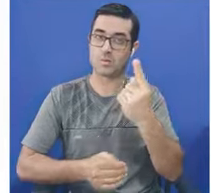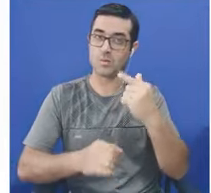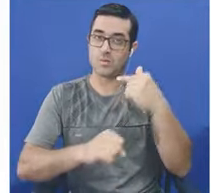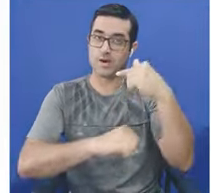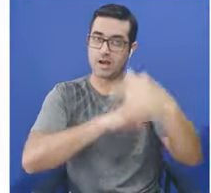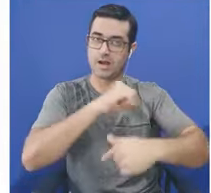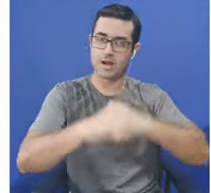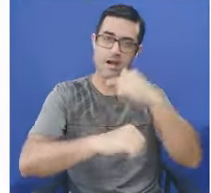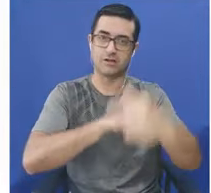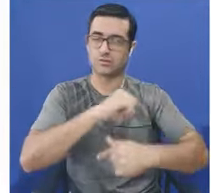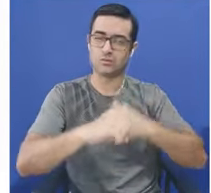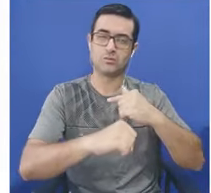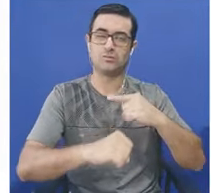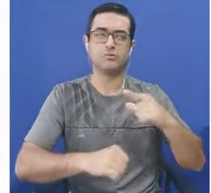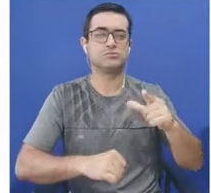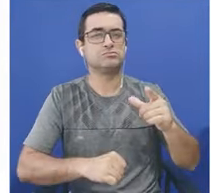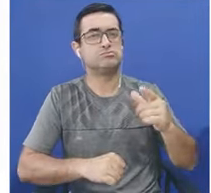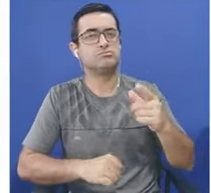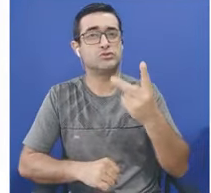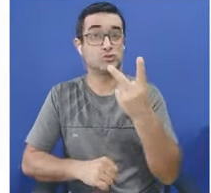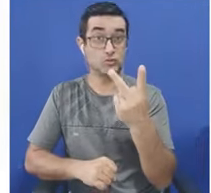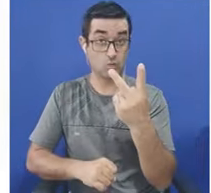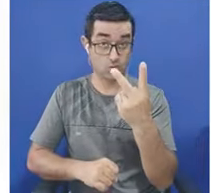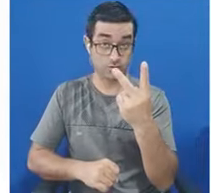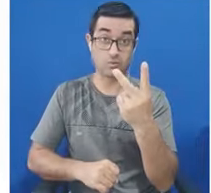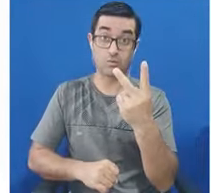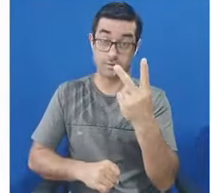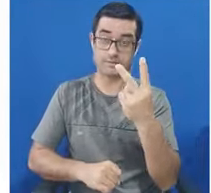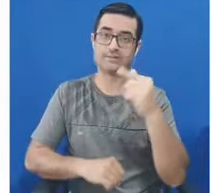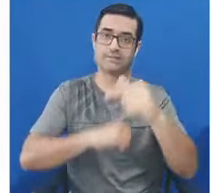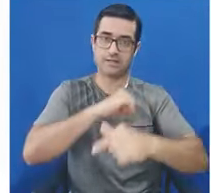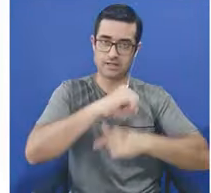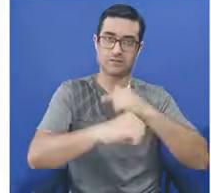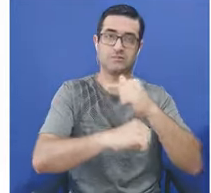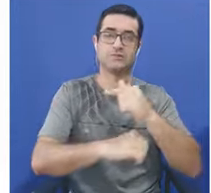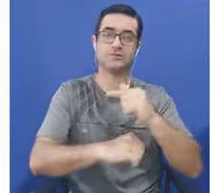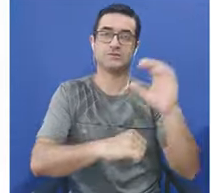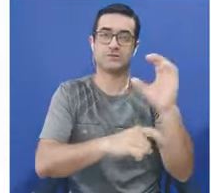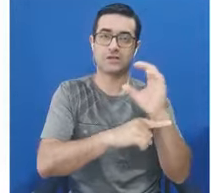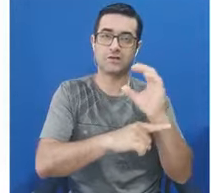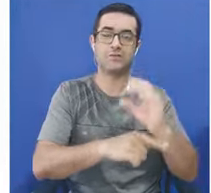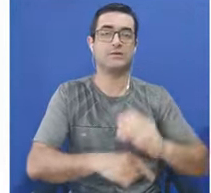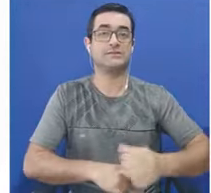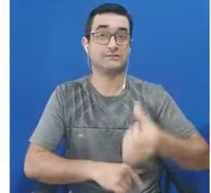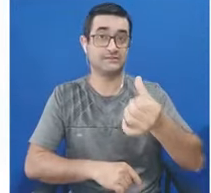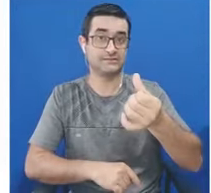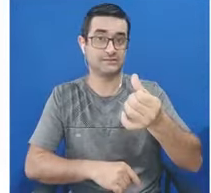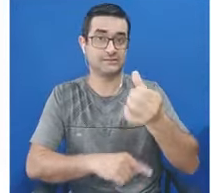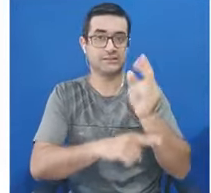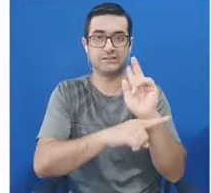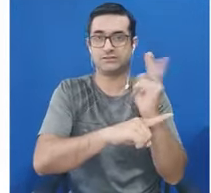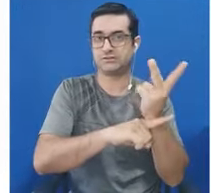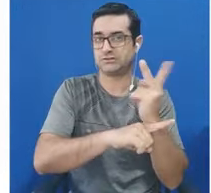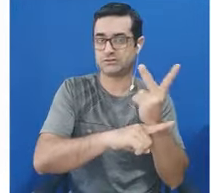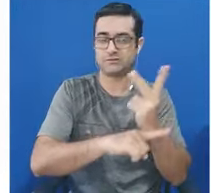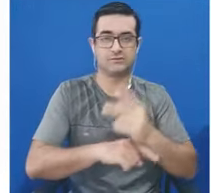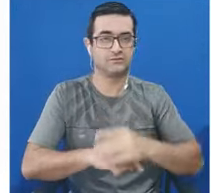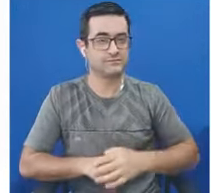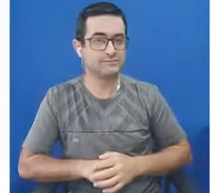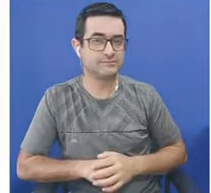tem um átomo de carbono, vamos dizer 2 átomos de carbono e 6 átomos de